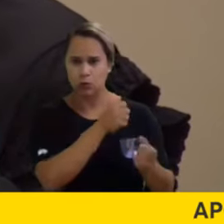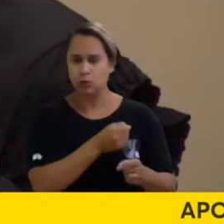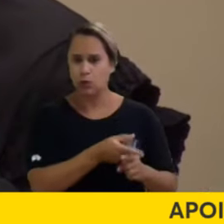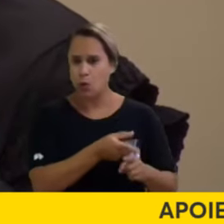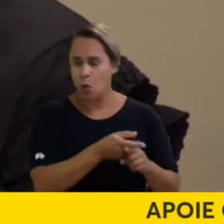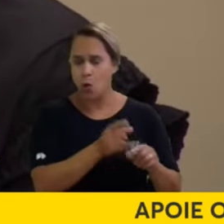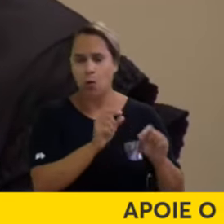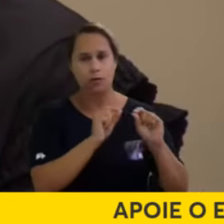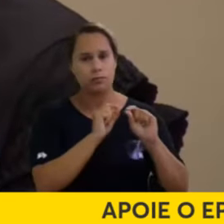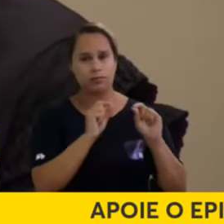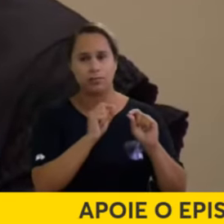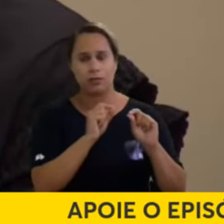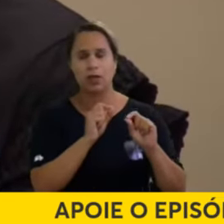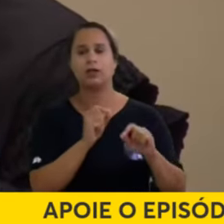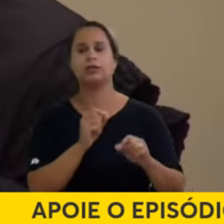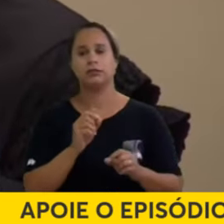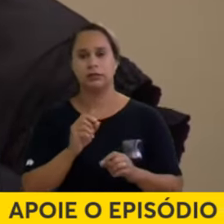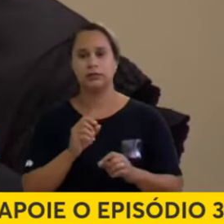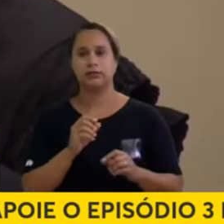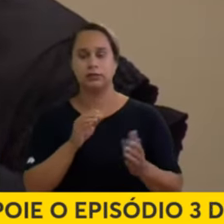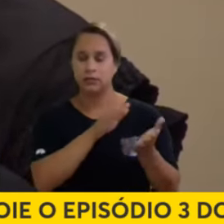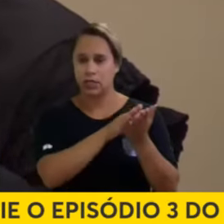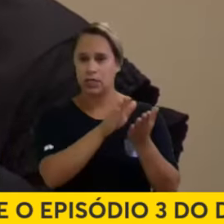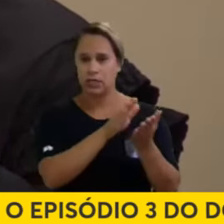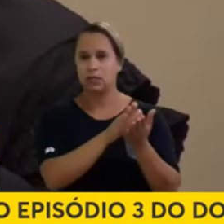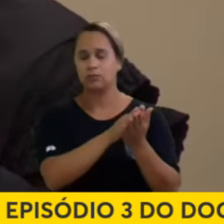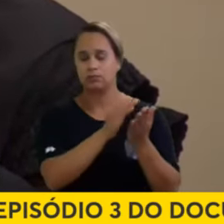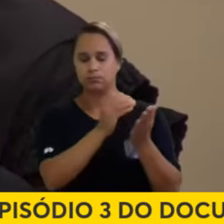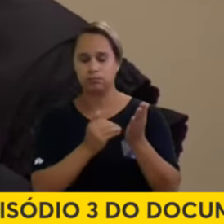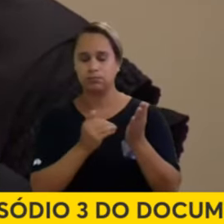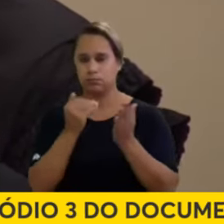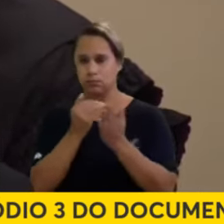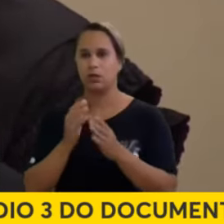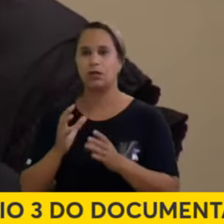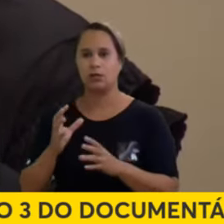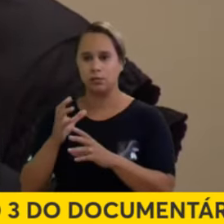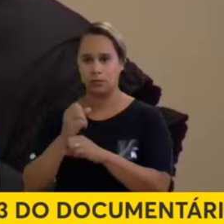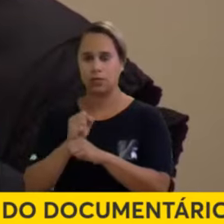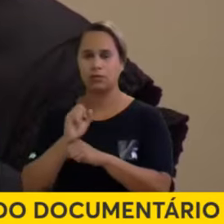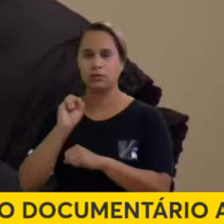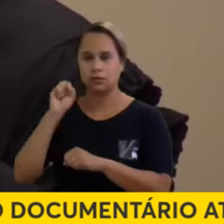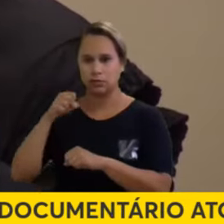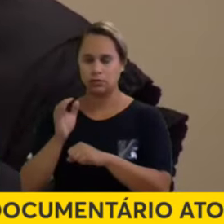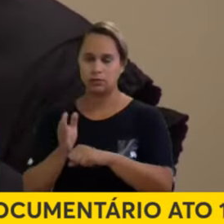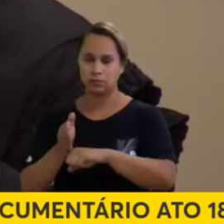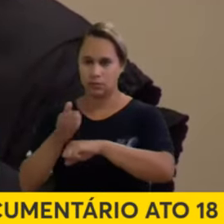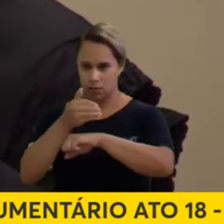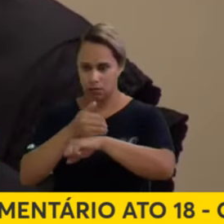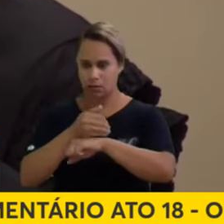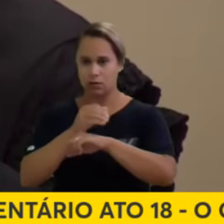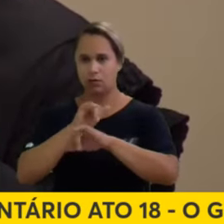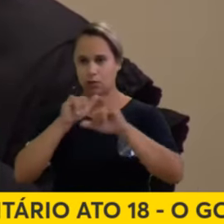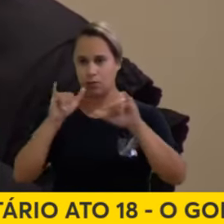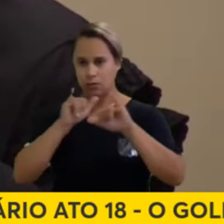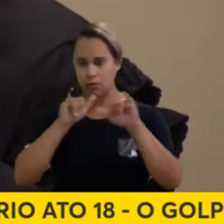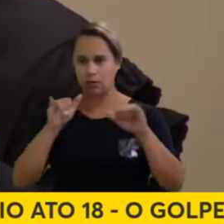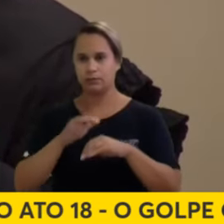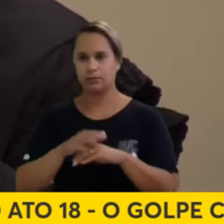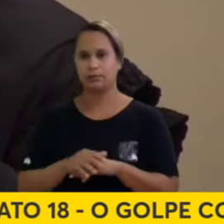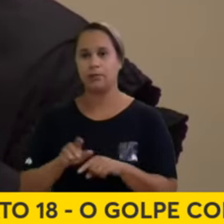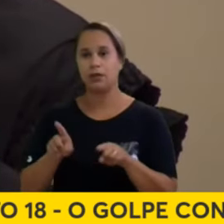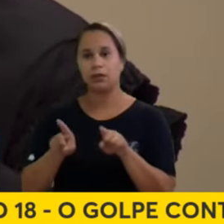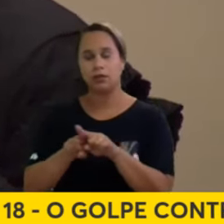essa essa despesa acresce a pré-campanha Como já Dito pelo Ministério Público o mesmo com relação à produção de vídeo